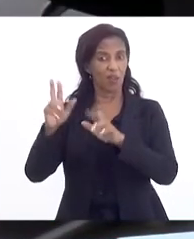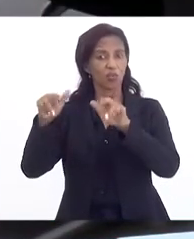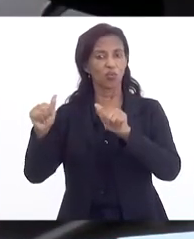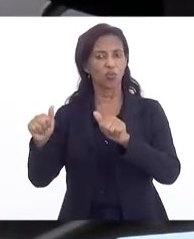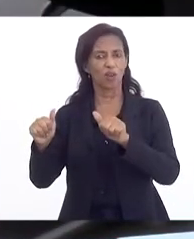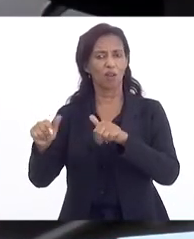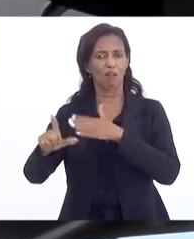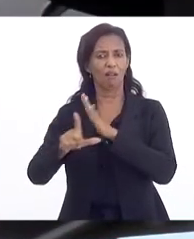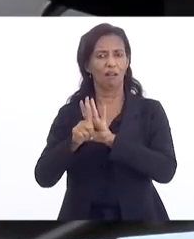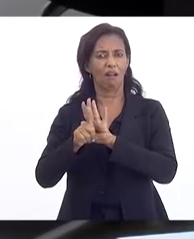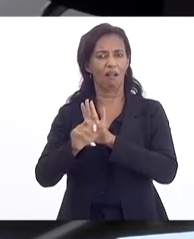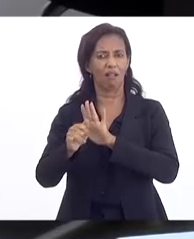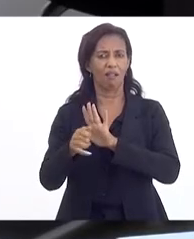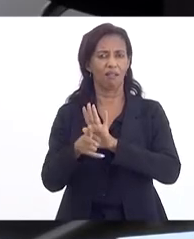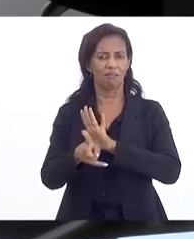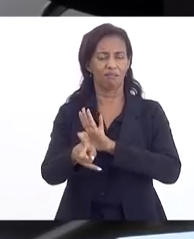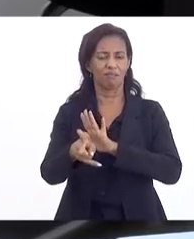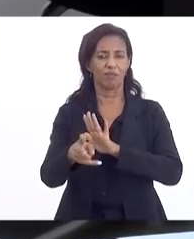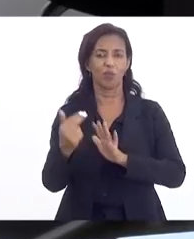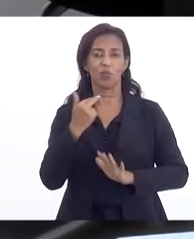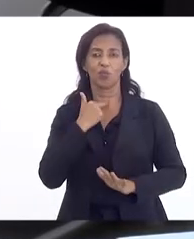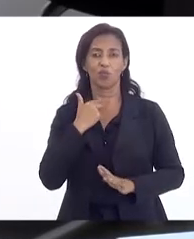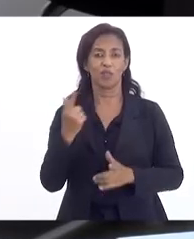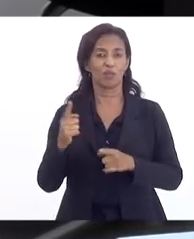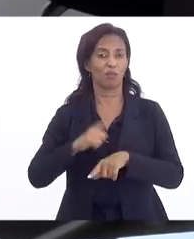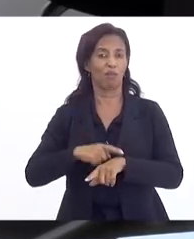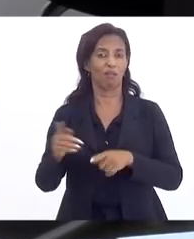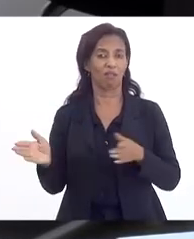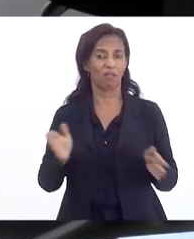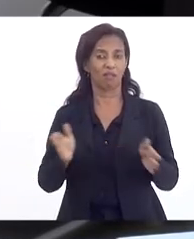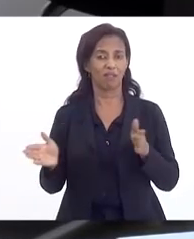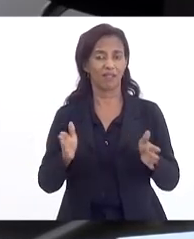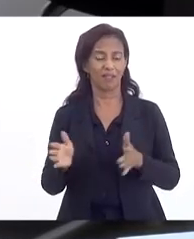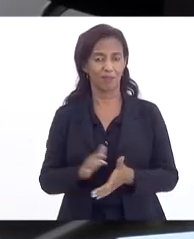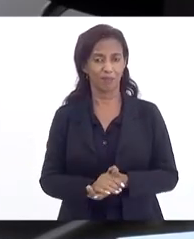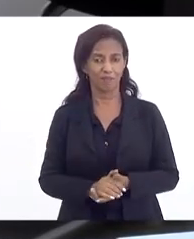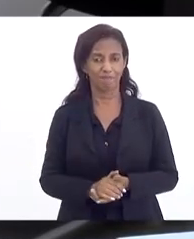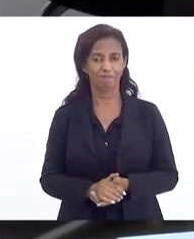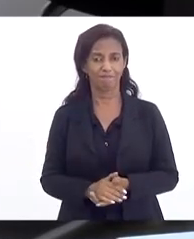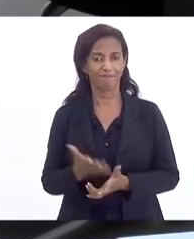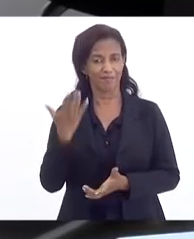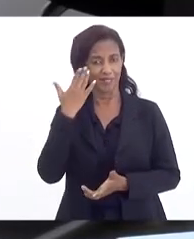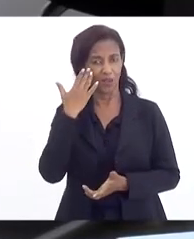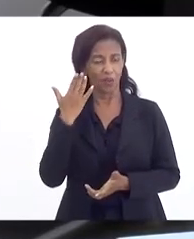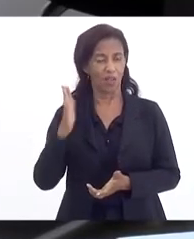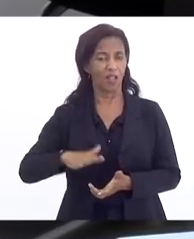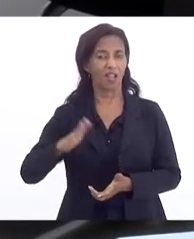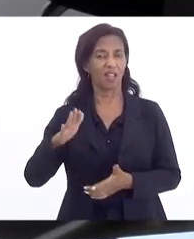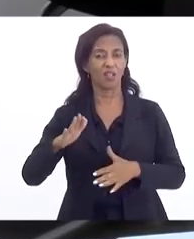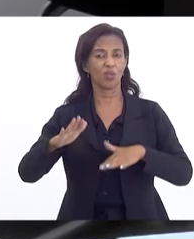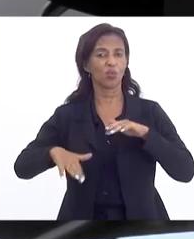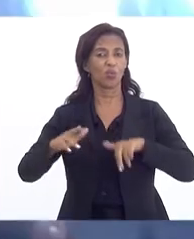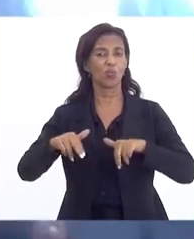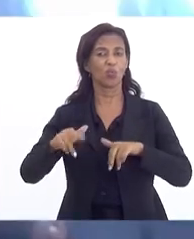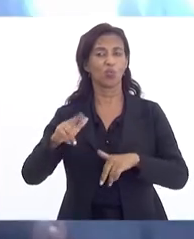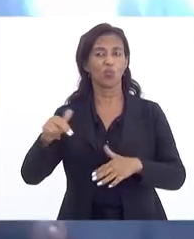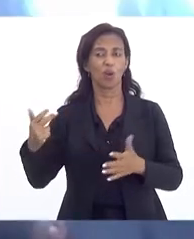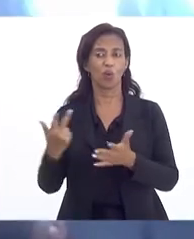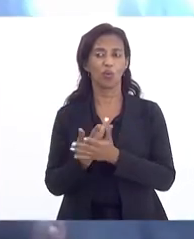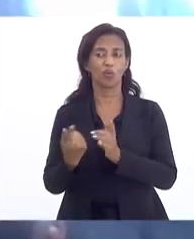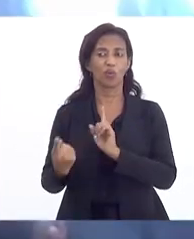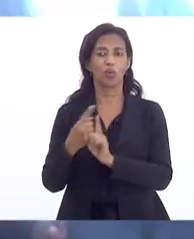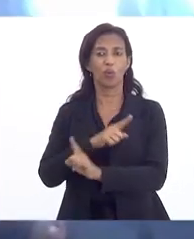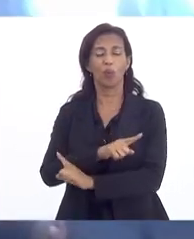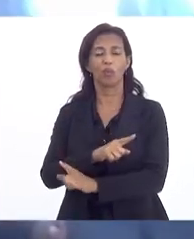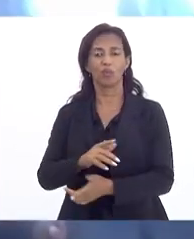vigor. Ou seja, porque você não pode dar prazo, então você cria um dispositivo para a lei nunca ser aplicada. Tá, então vou contrário